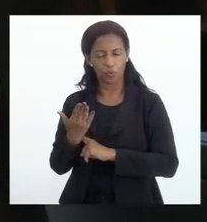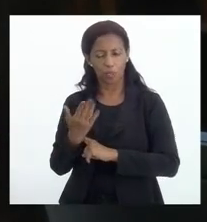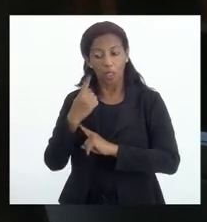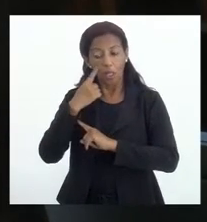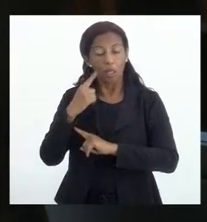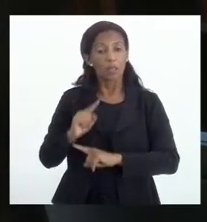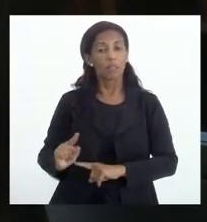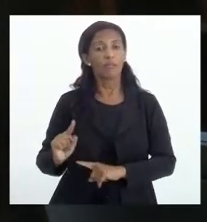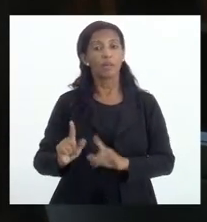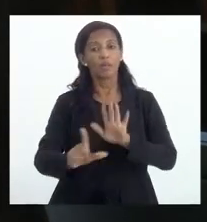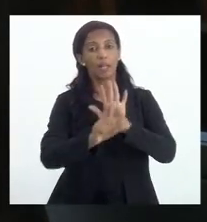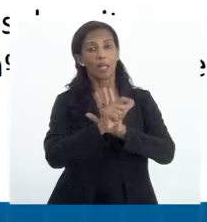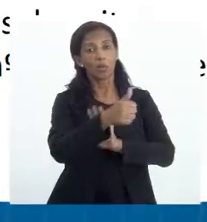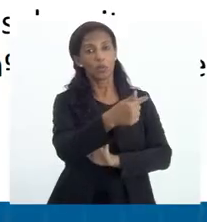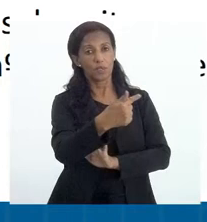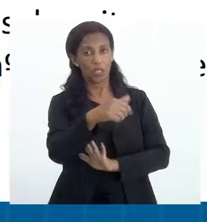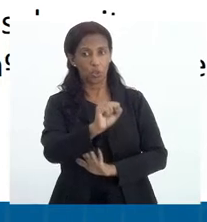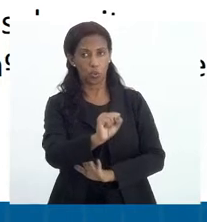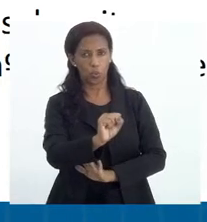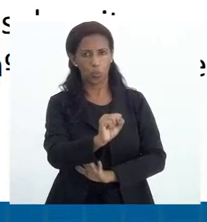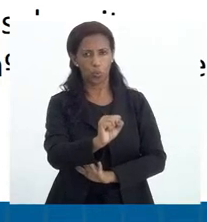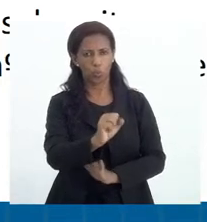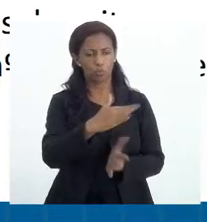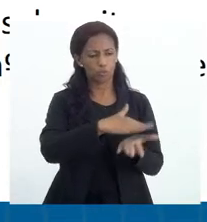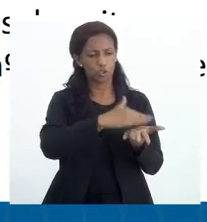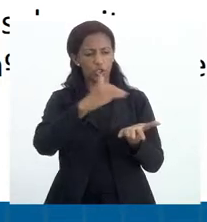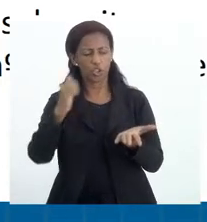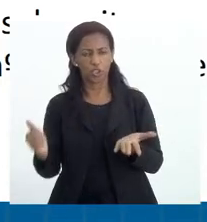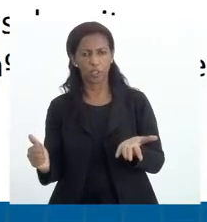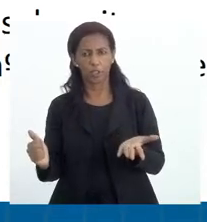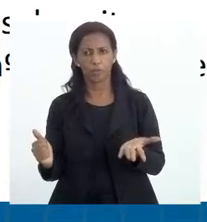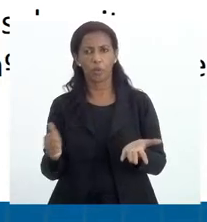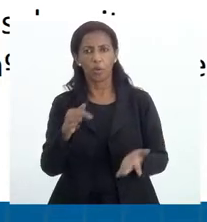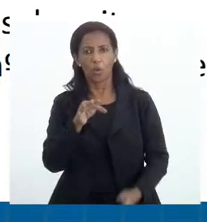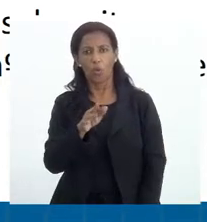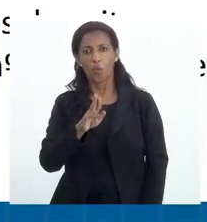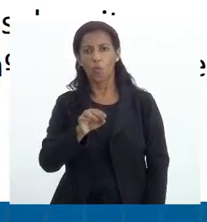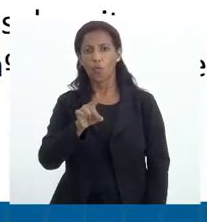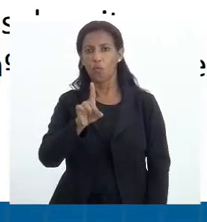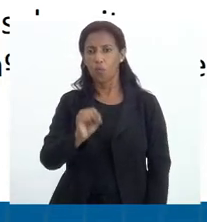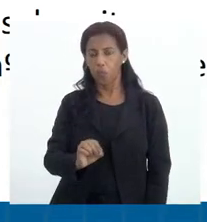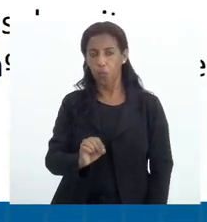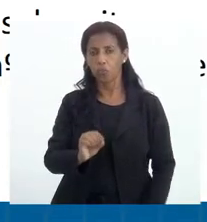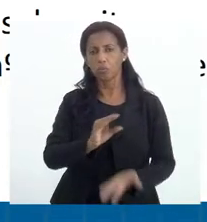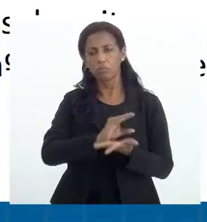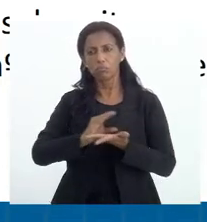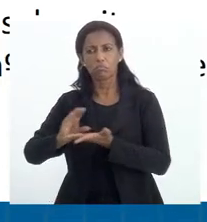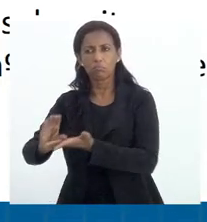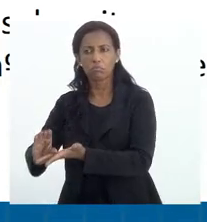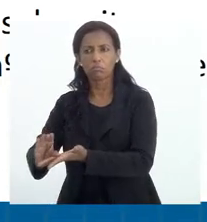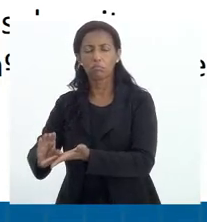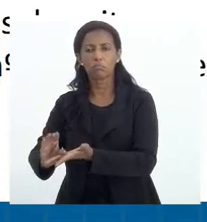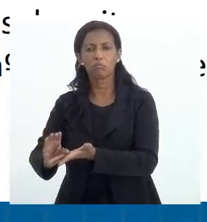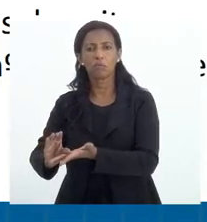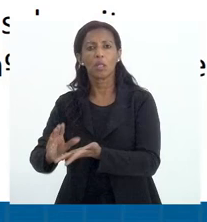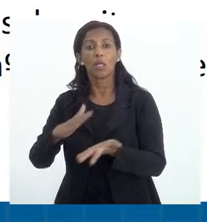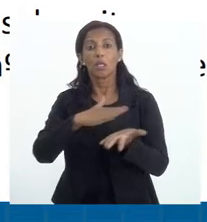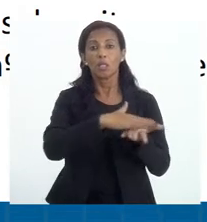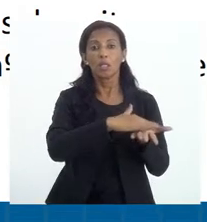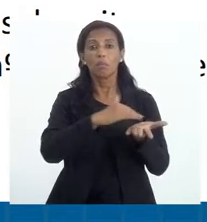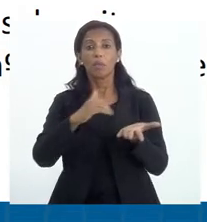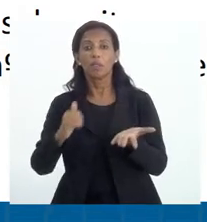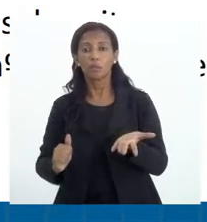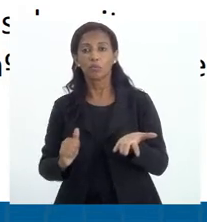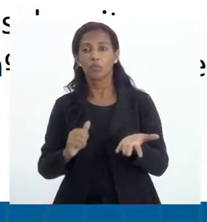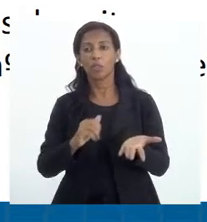tirando da Lei 178 os nossos fundos, FECAM, FAPERJ e o FISED, e também estamos tirando os fundos de